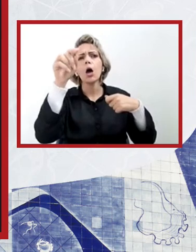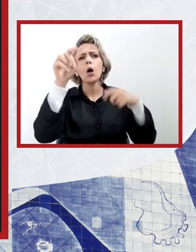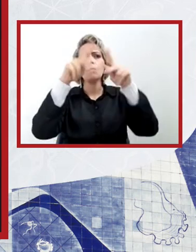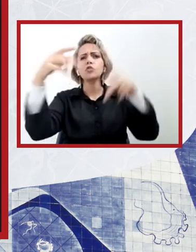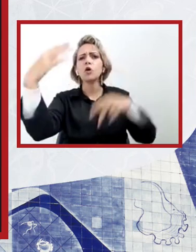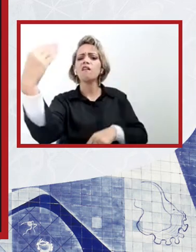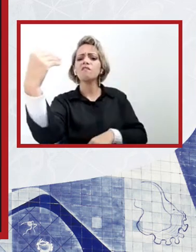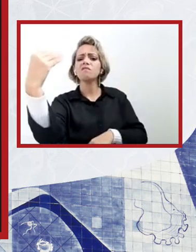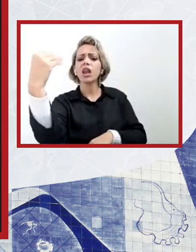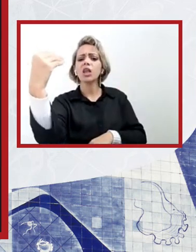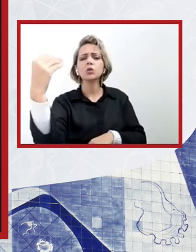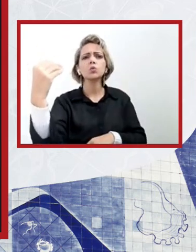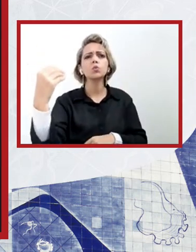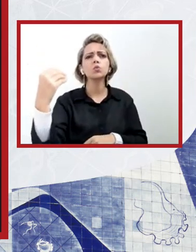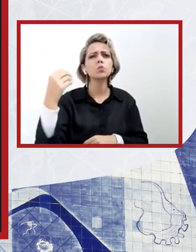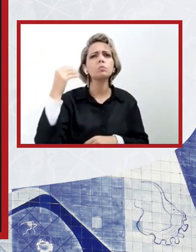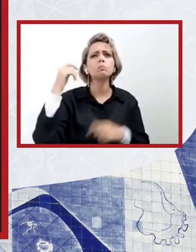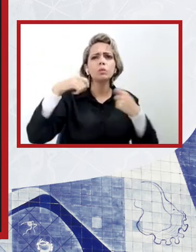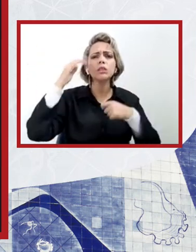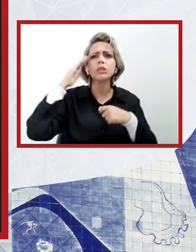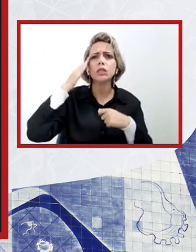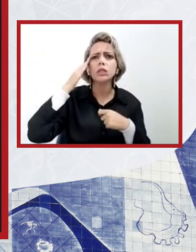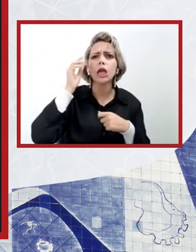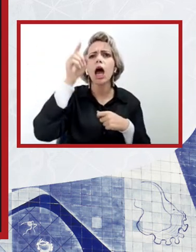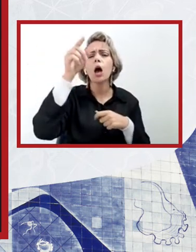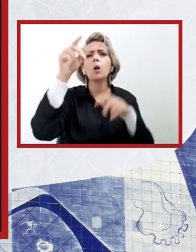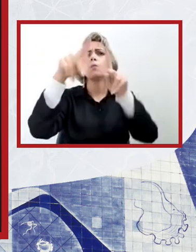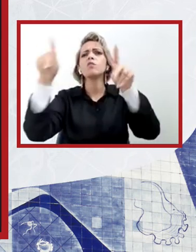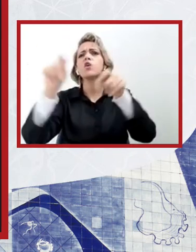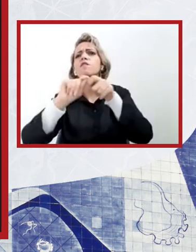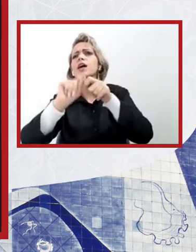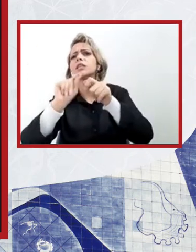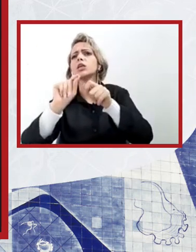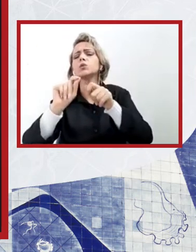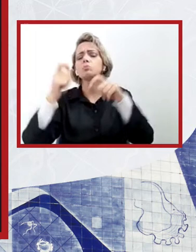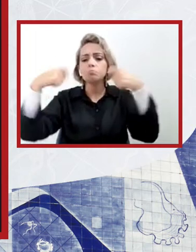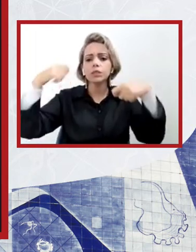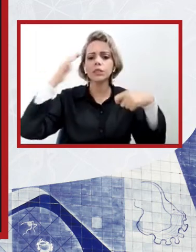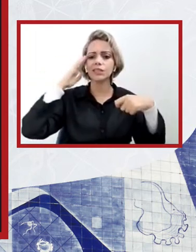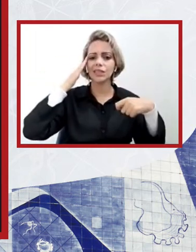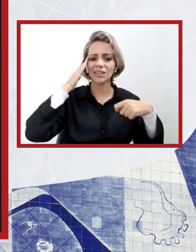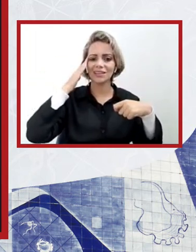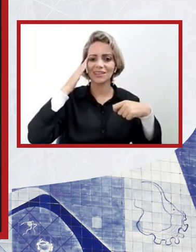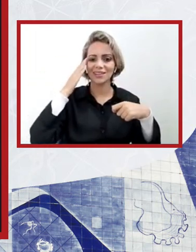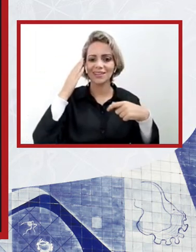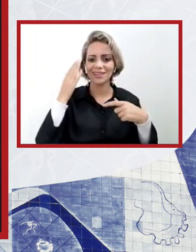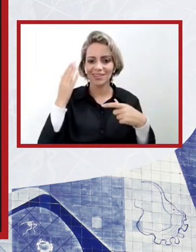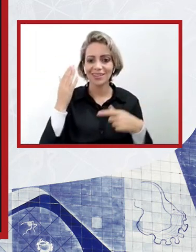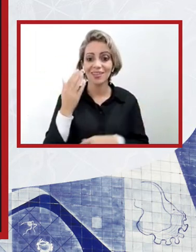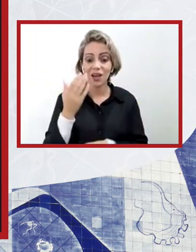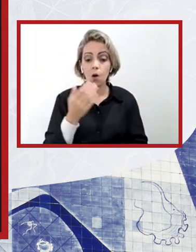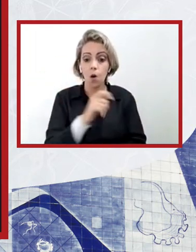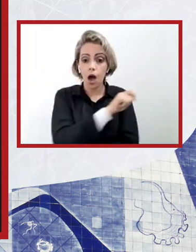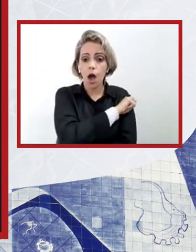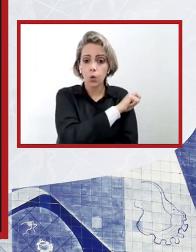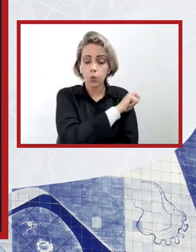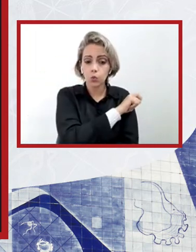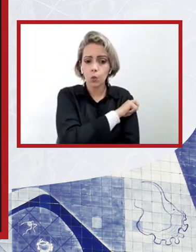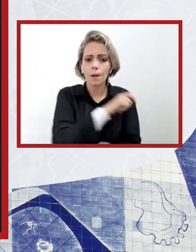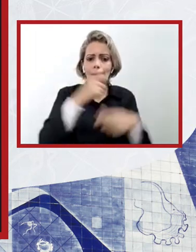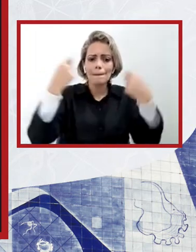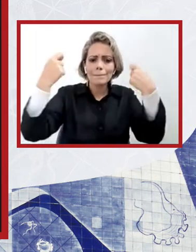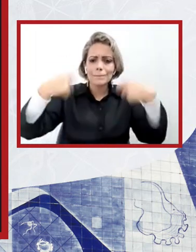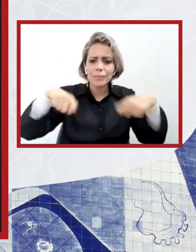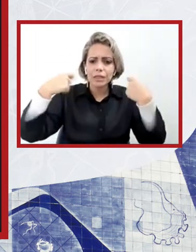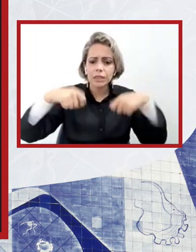fazendo. E o aluno, ele tem que, de alguma maneira, sinalizar para o professor quando ele